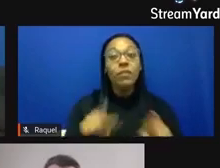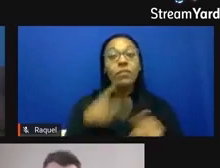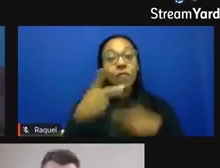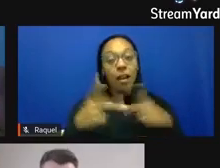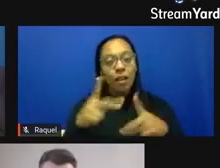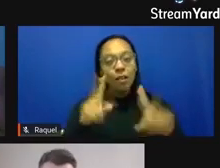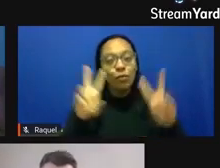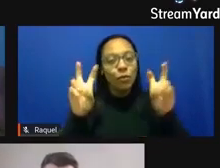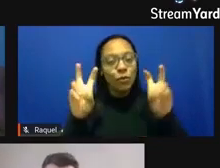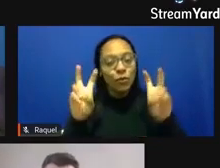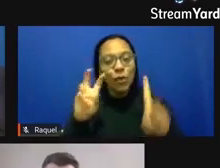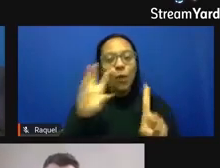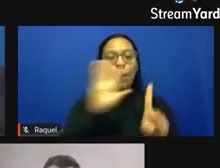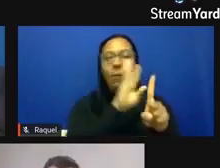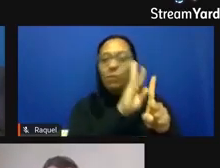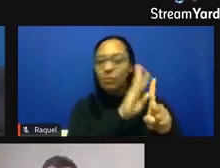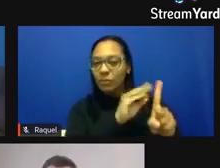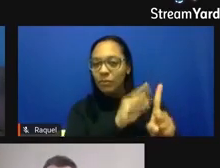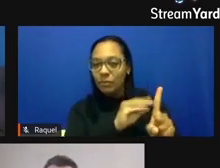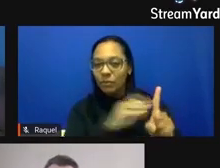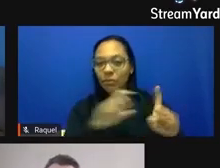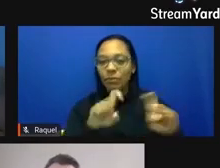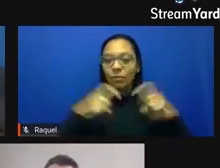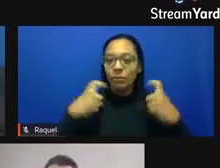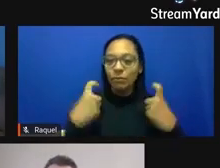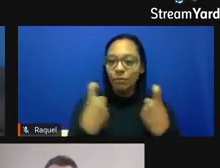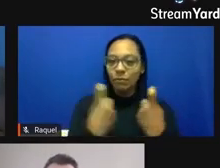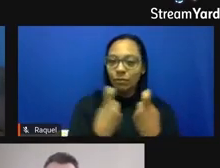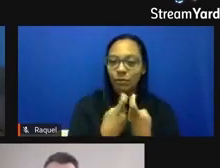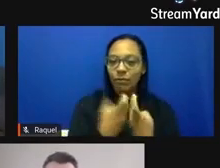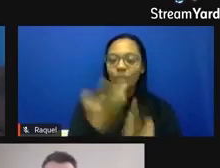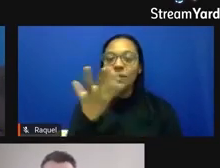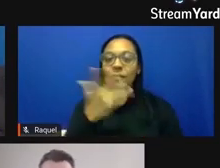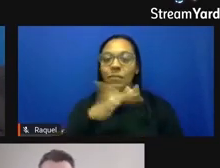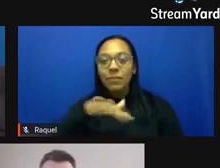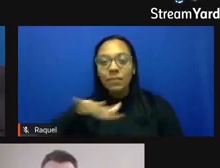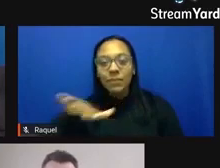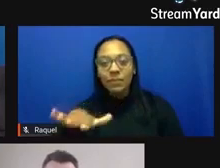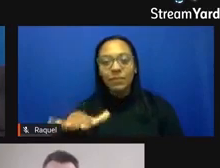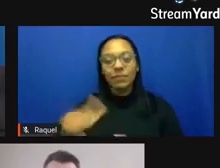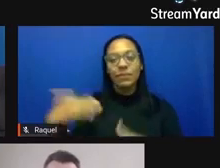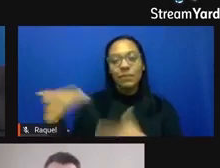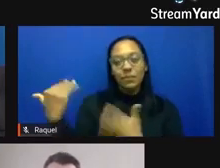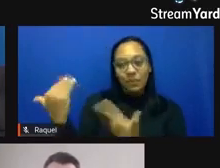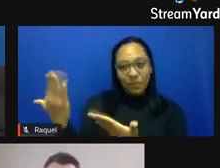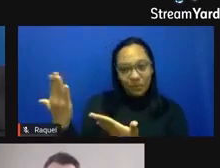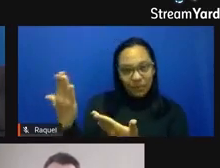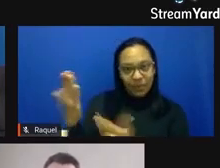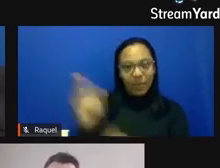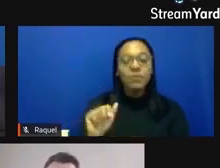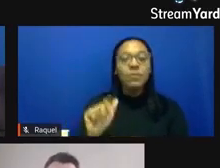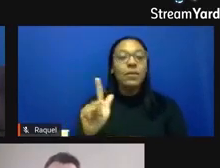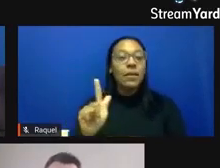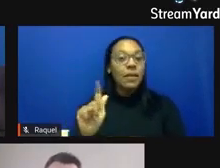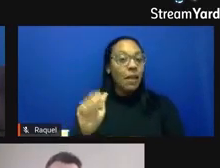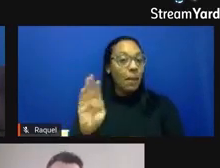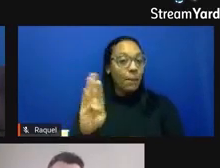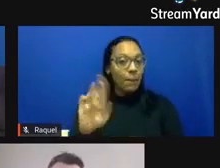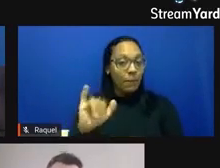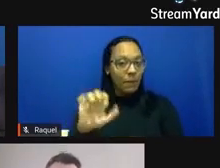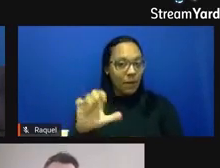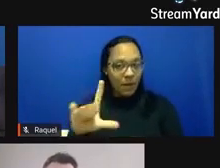contra crianças e adolescentes. E a Gabriele é artista e professora, e tem um. Ela